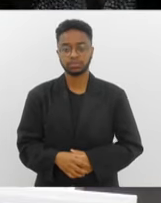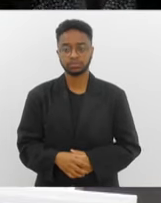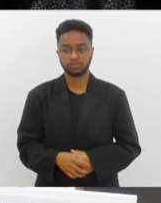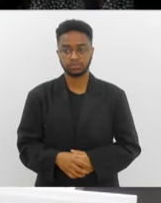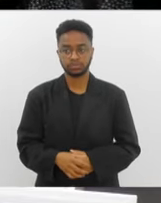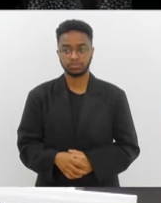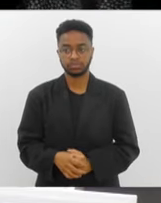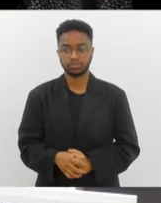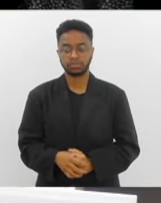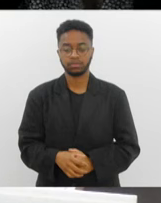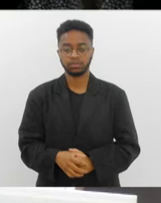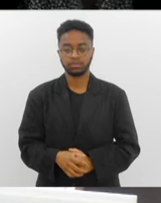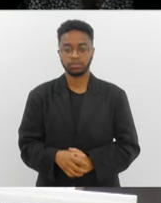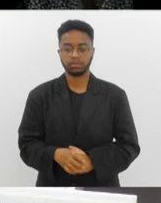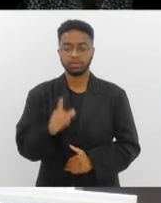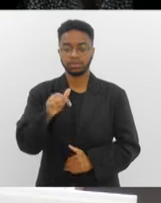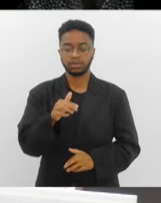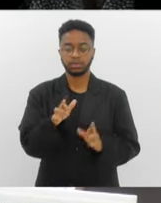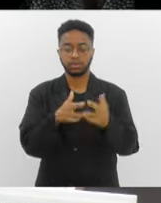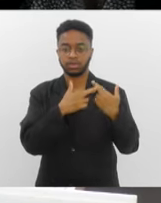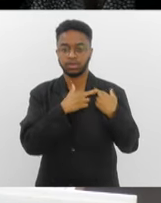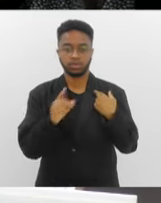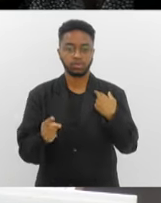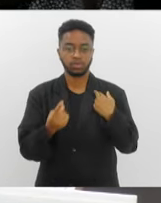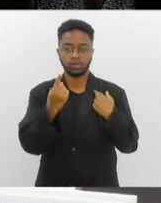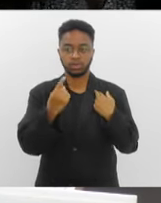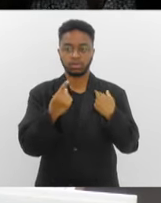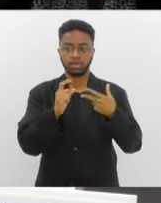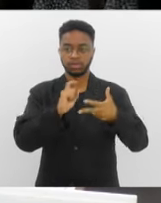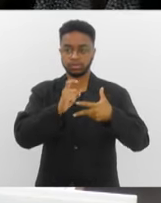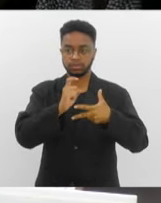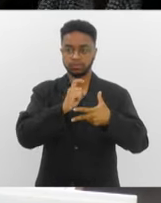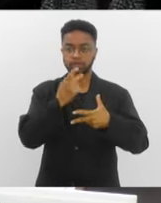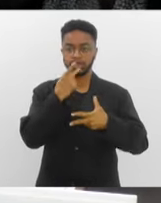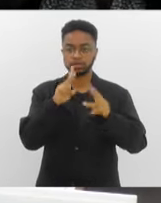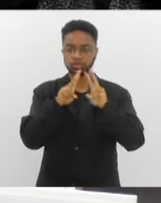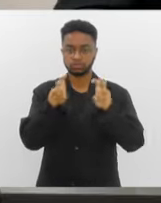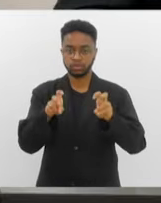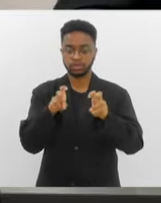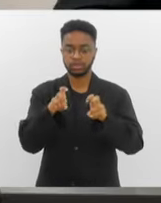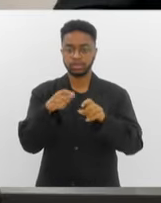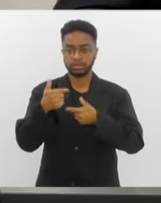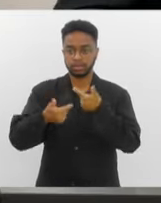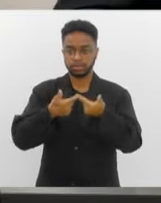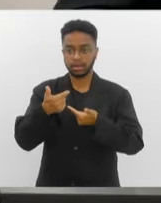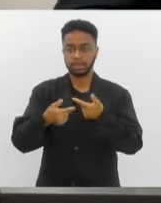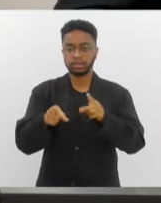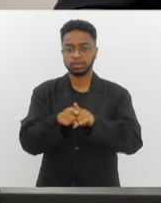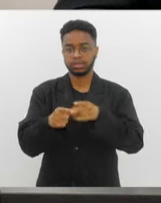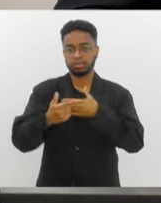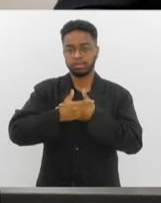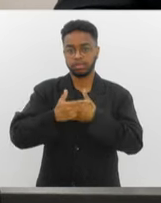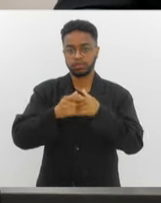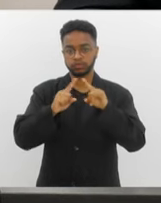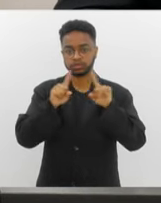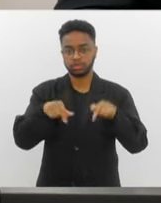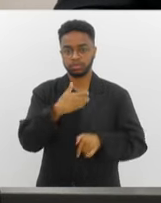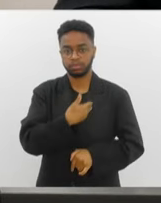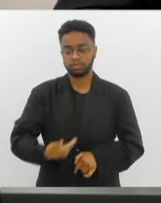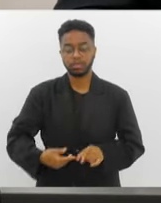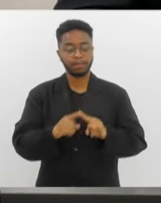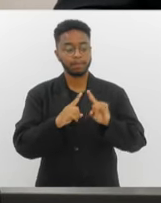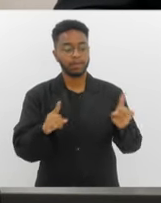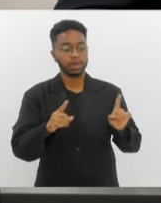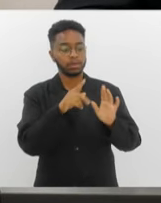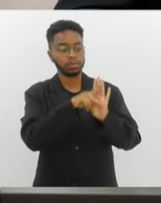Colocando aqui, exclusiva do Poder Executivo, tratar de cargos e funções dos servidores públicos. Mas a matéria não trata disso, deputado.